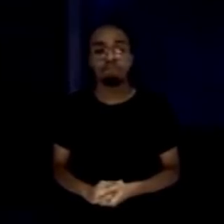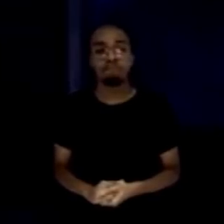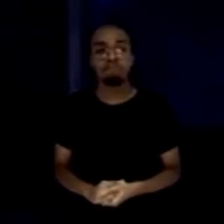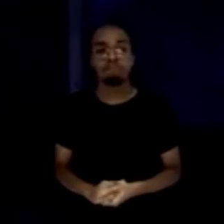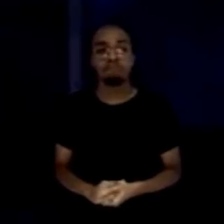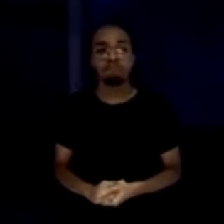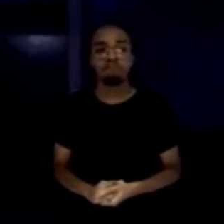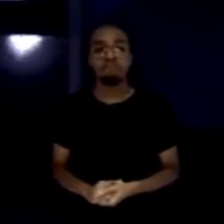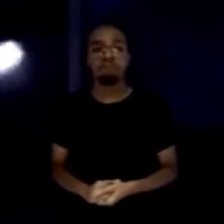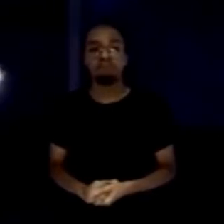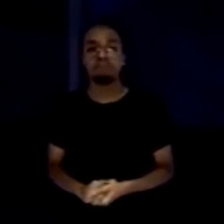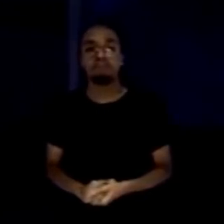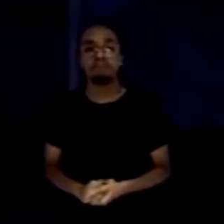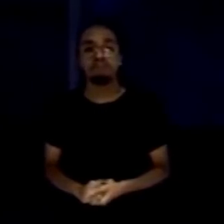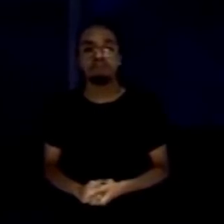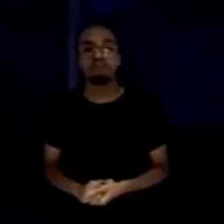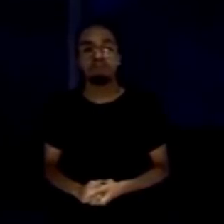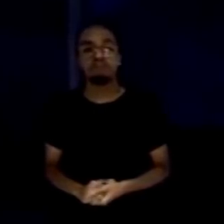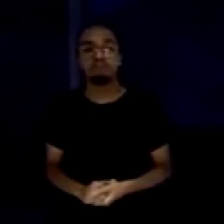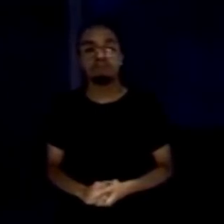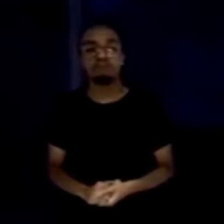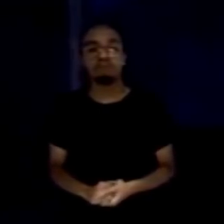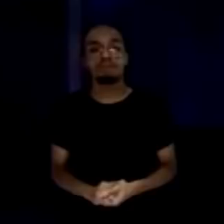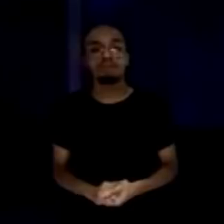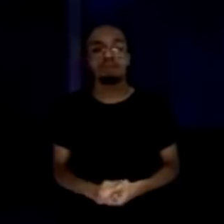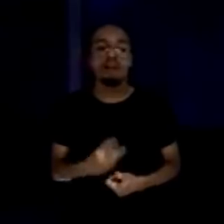Você não pode se punir por não ter respostas